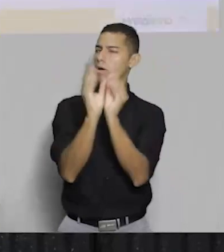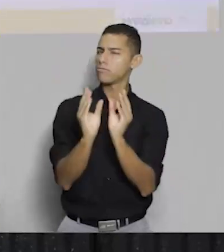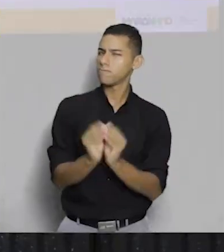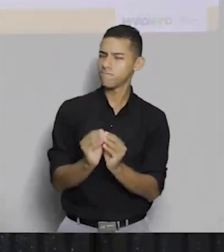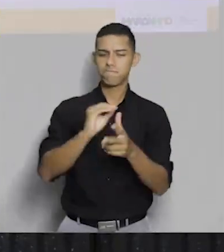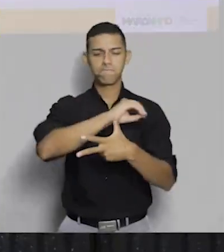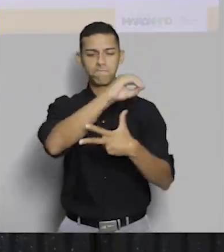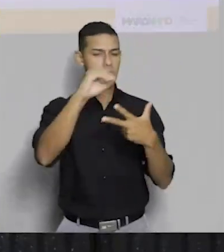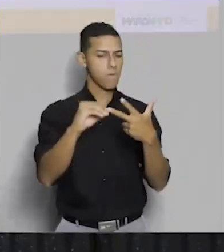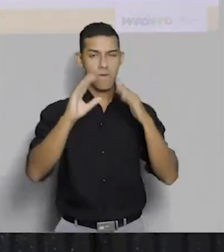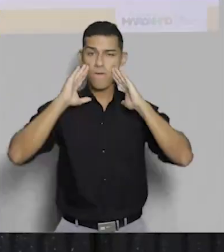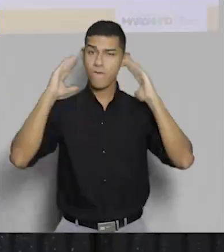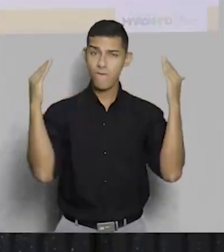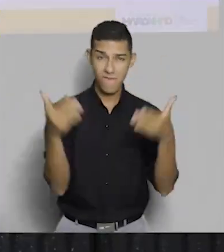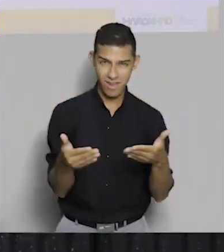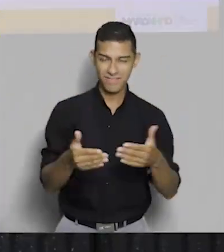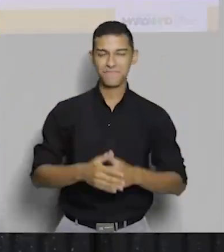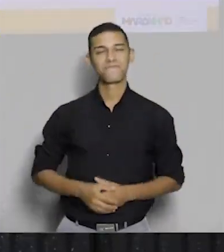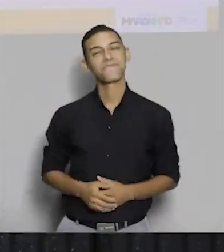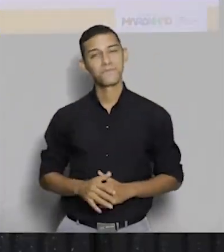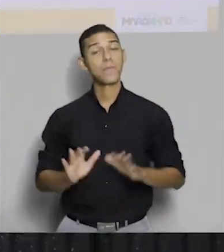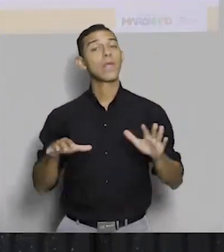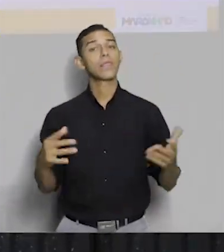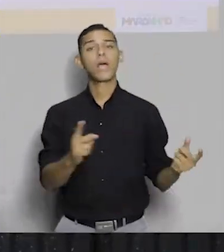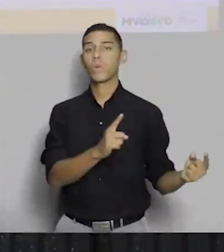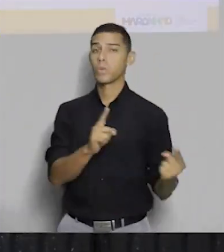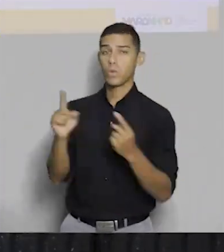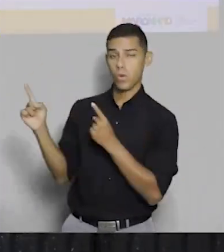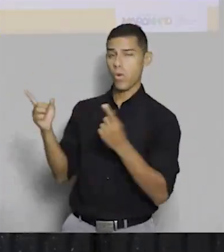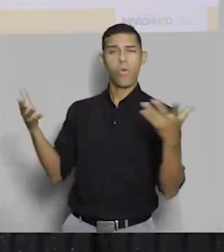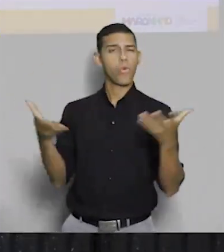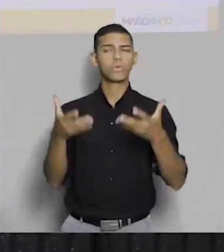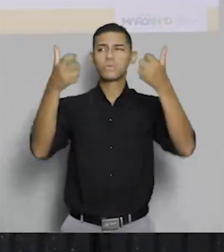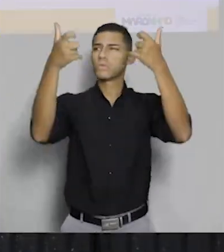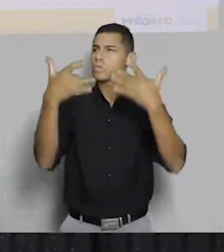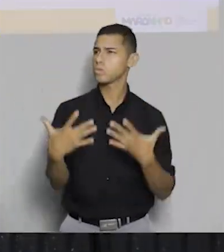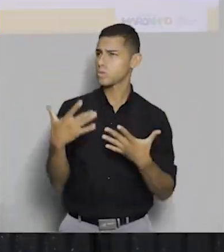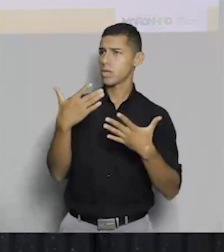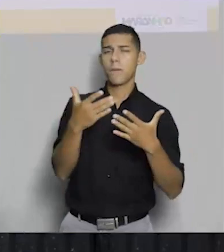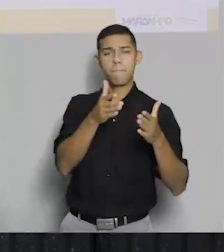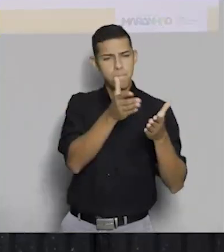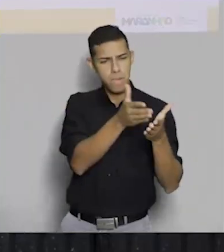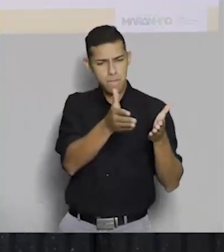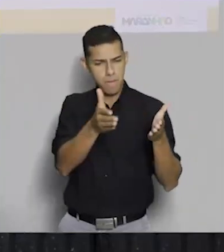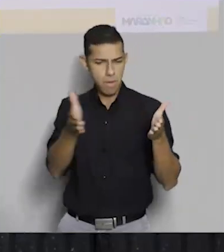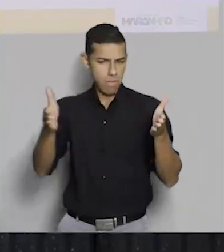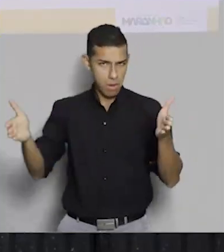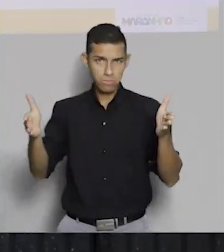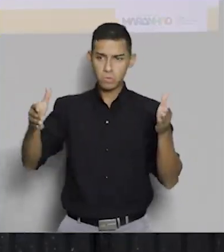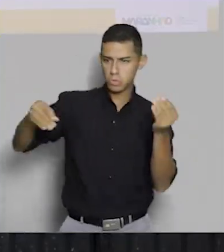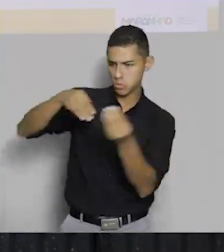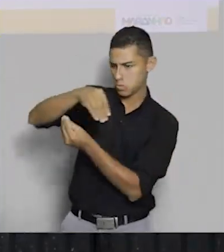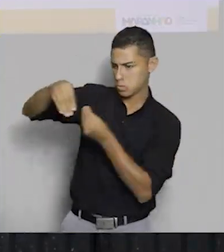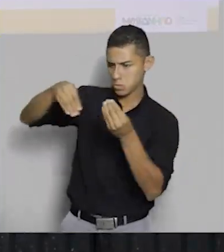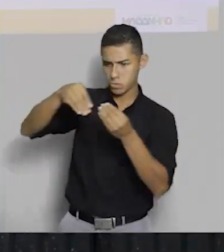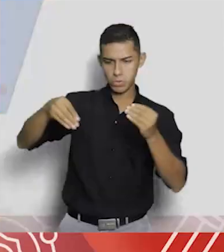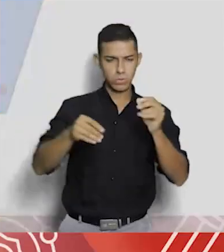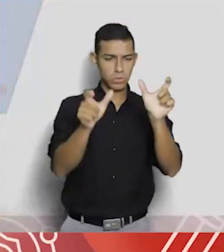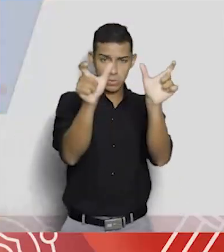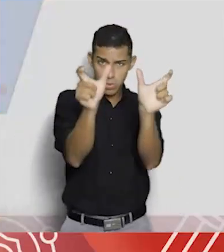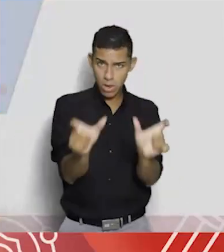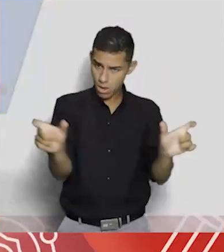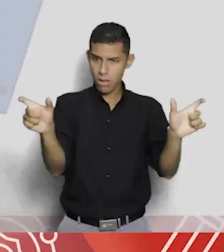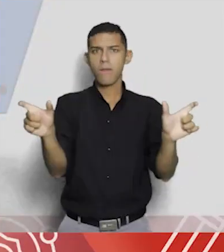Bom, hoje vamos estar trabalhando separação de misturas. Então, selecionamos uma questão para a gente poder explicar